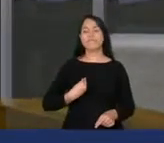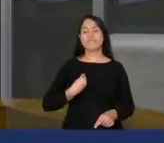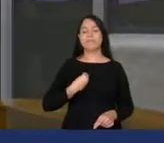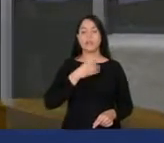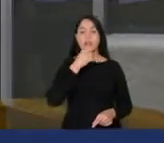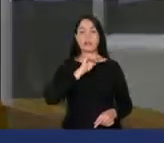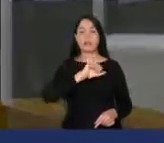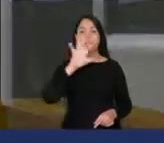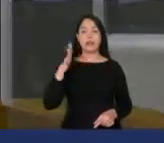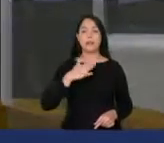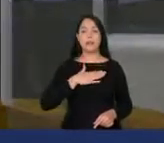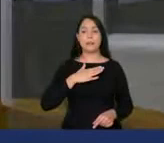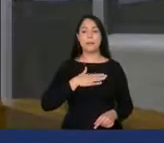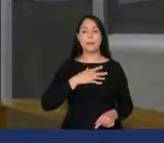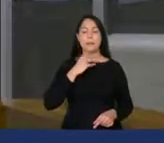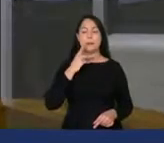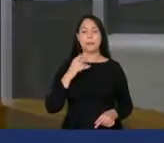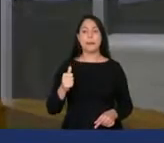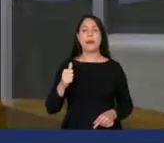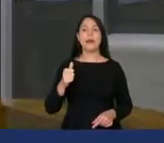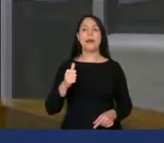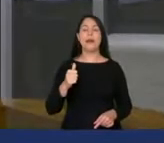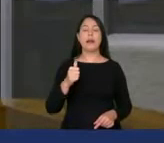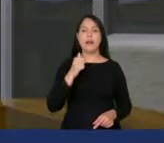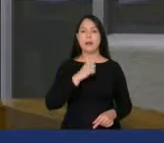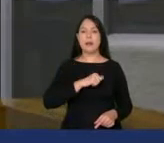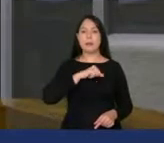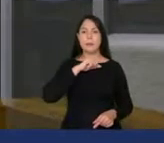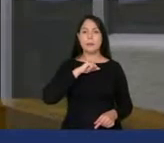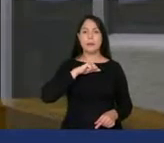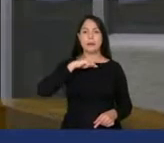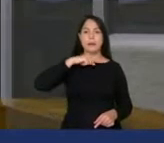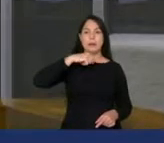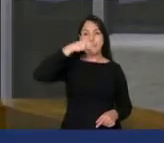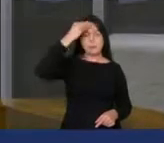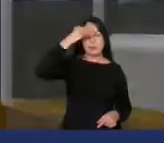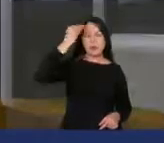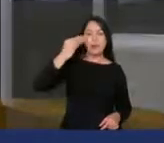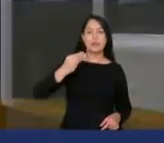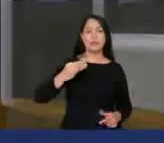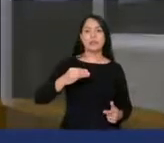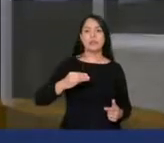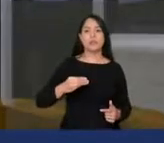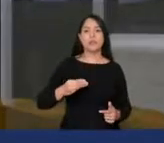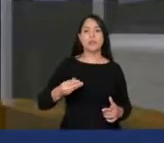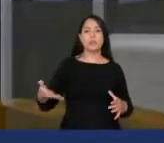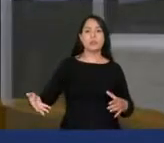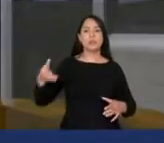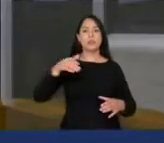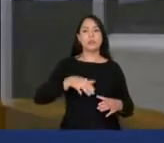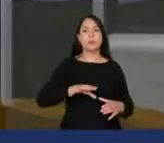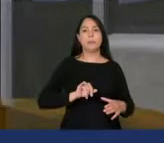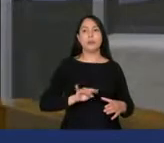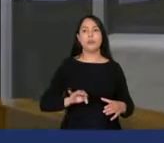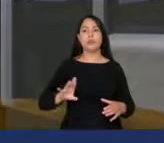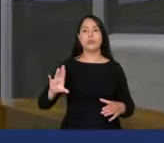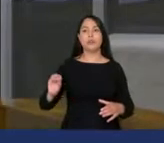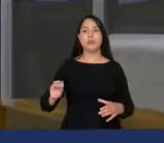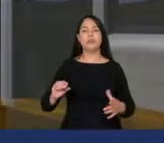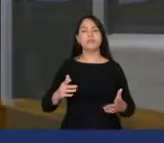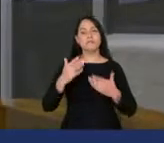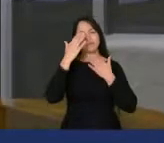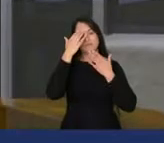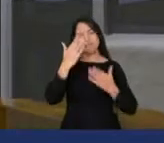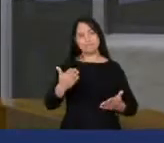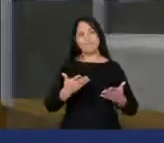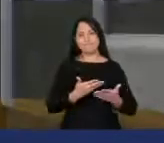batismo, conselheiro Gaim e conselheira Marides, de saudosa memória. Muito obrigada.